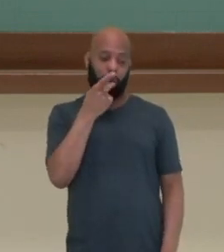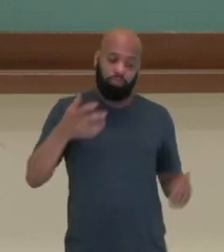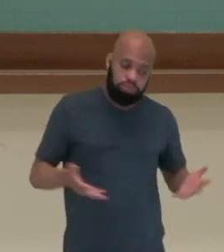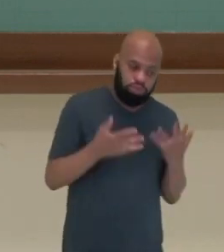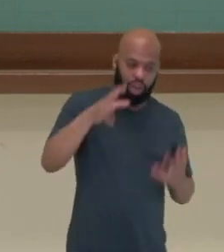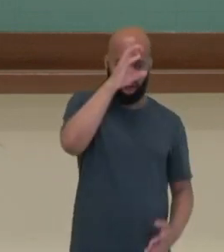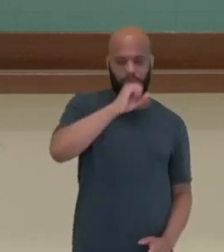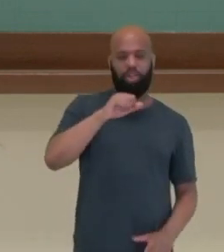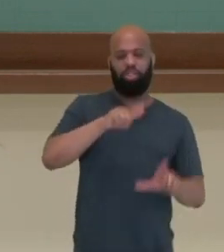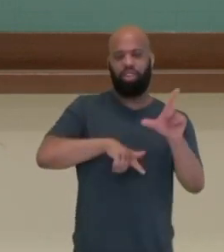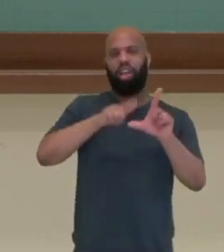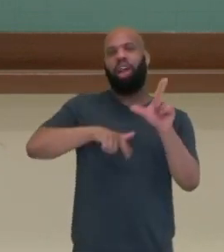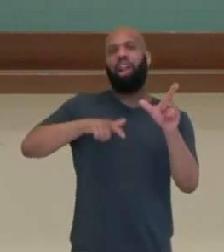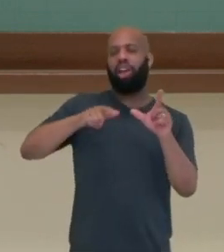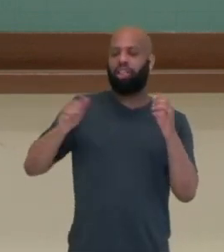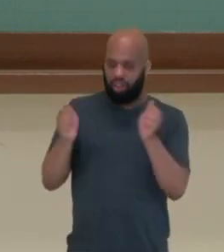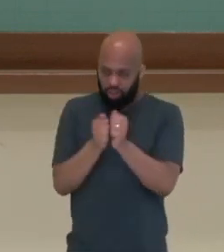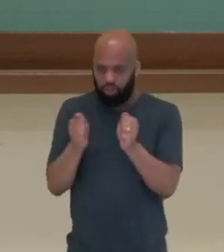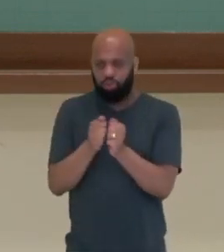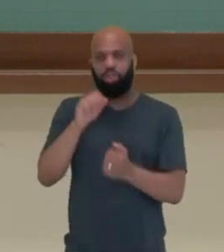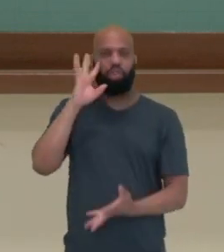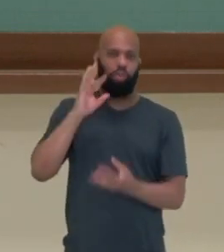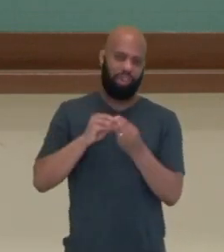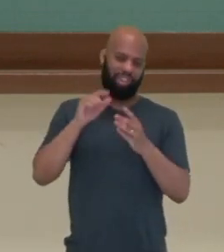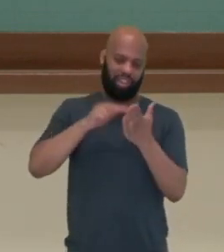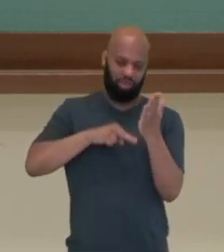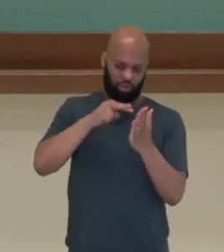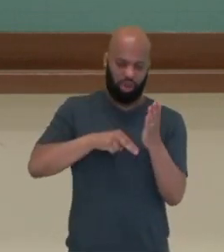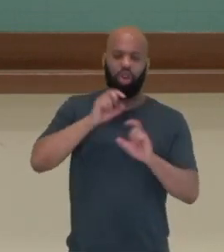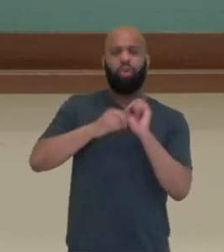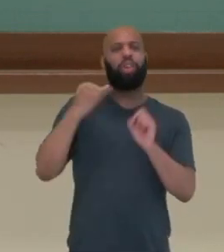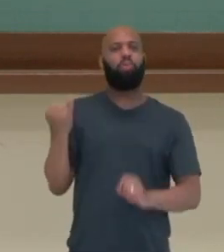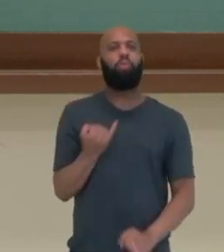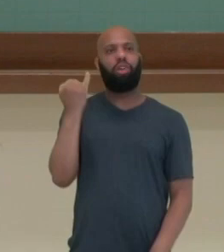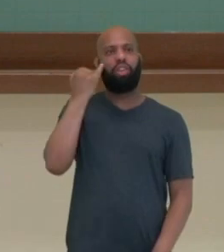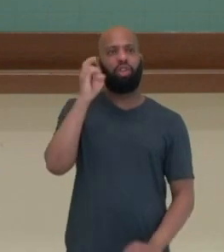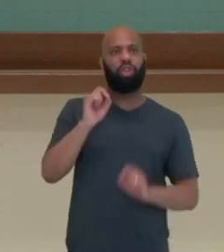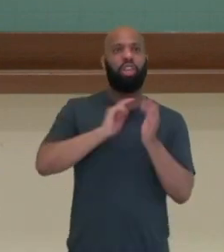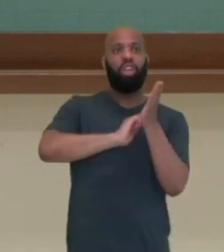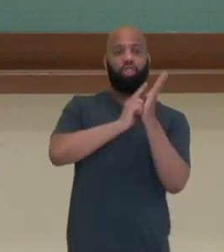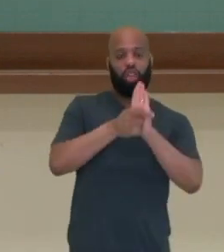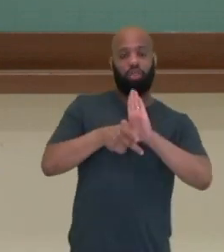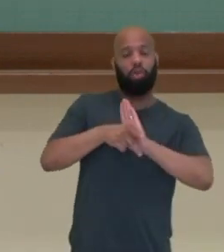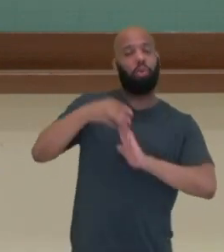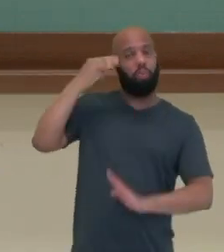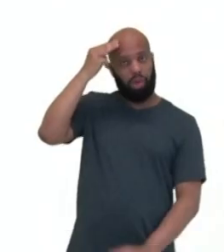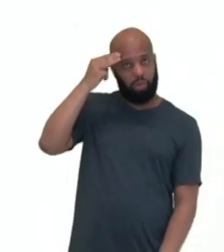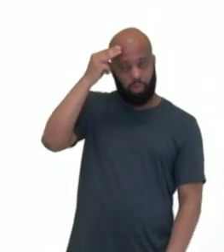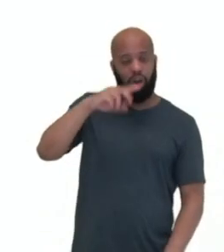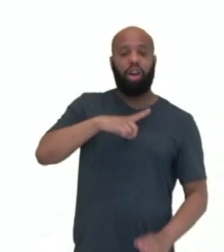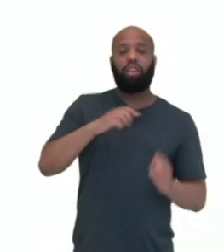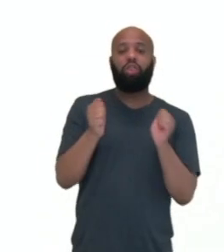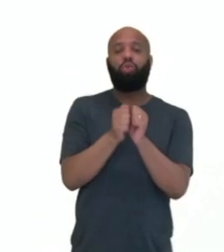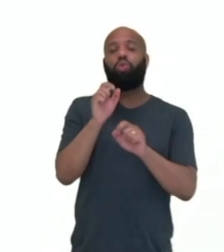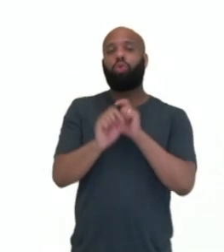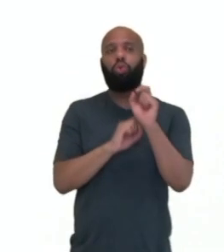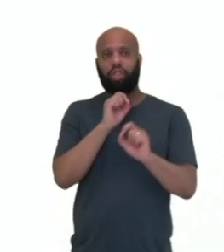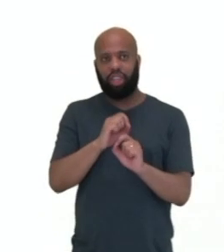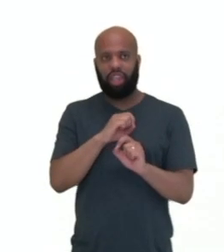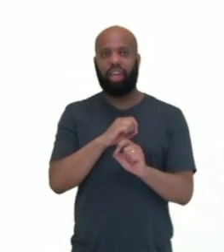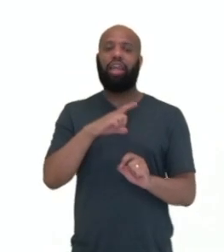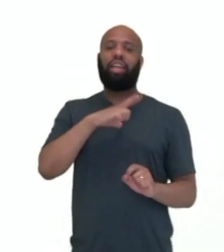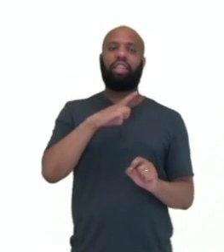ler. O que é importante saber? Que o gênero memórias literárias reúne em sua gênese